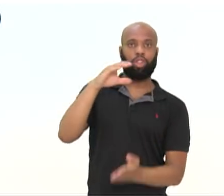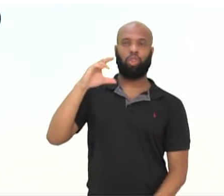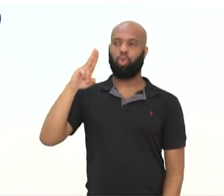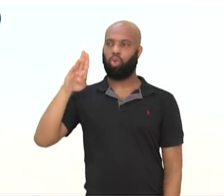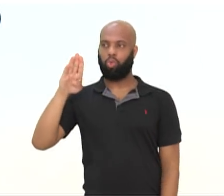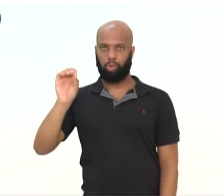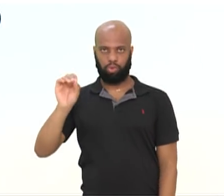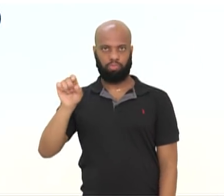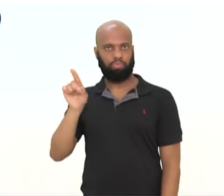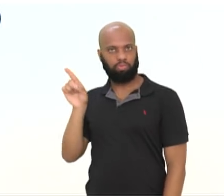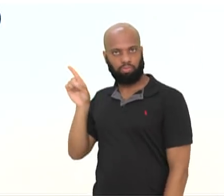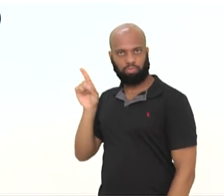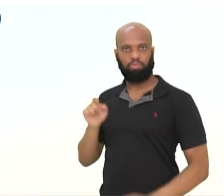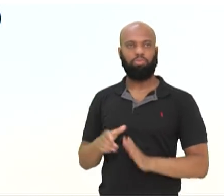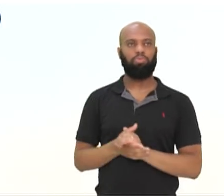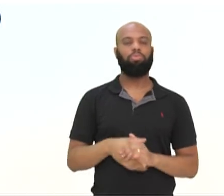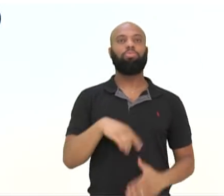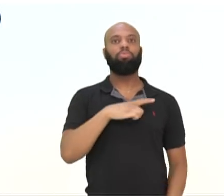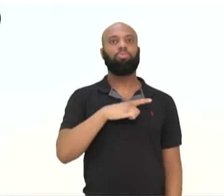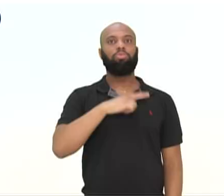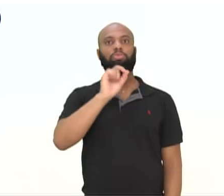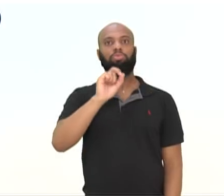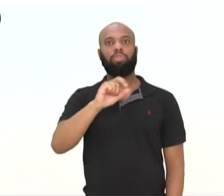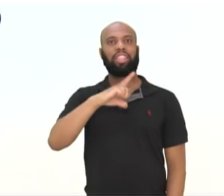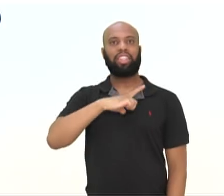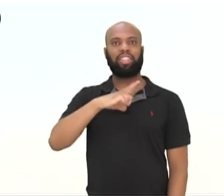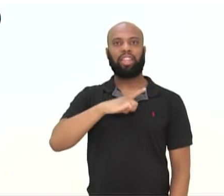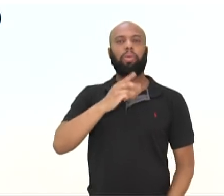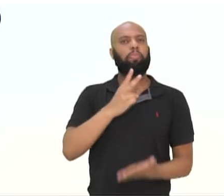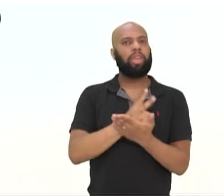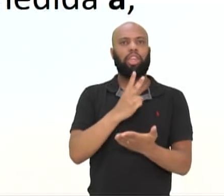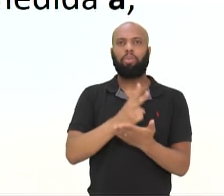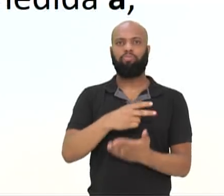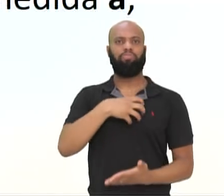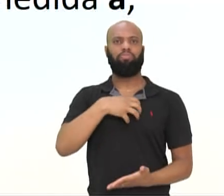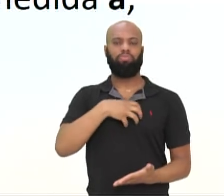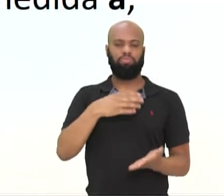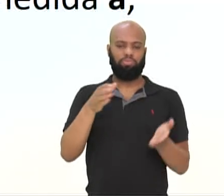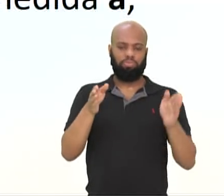prisma, esse poliedro, que tem todas as arestas do mesmo tamanho, certo?